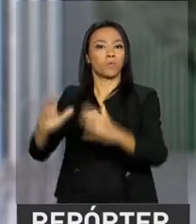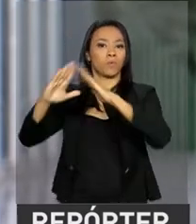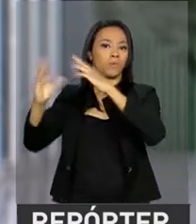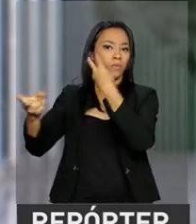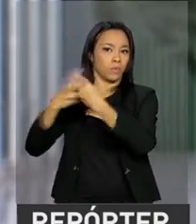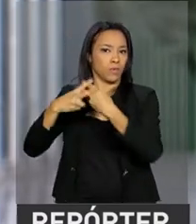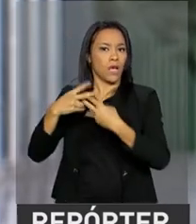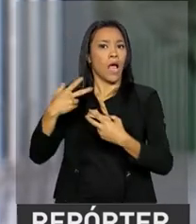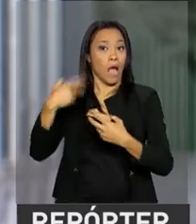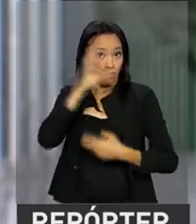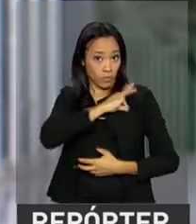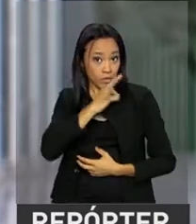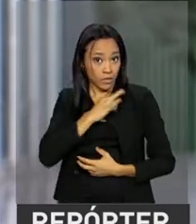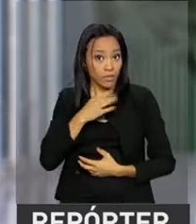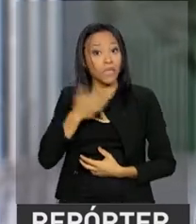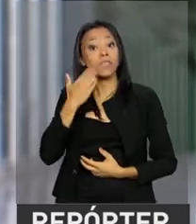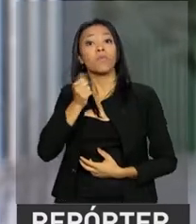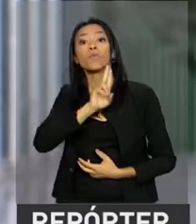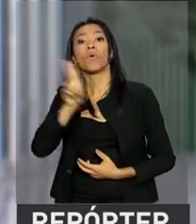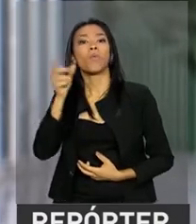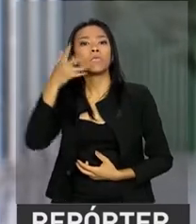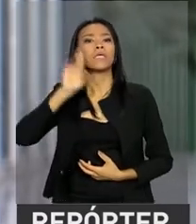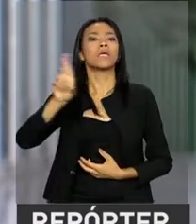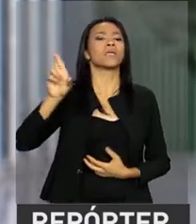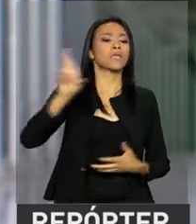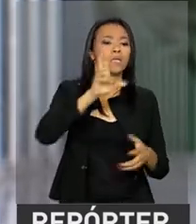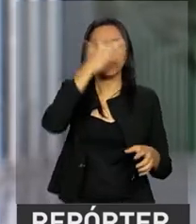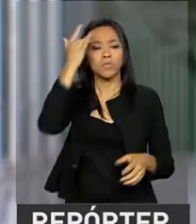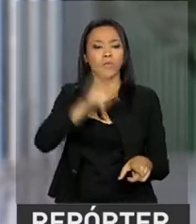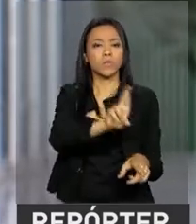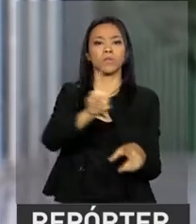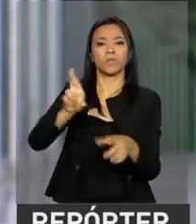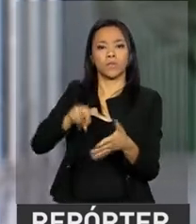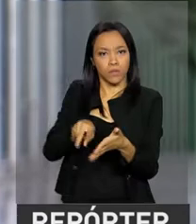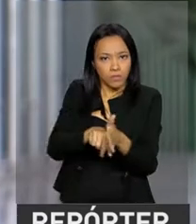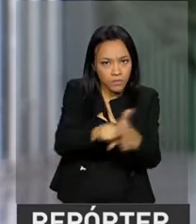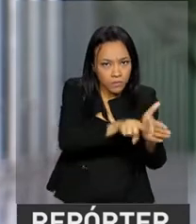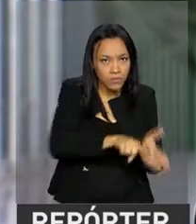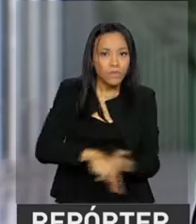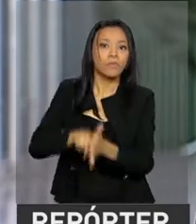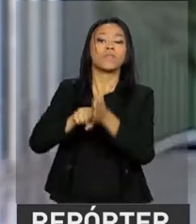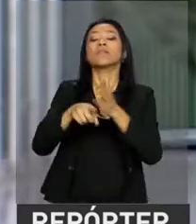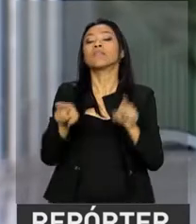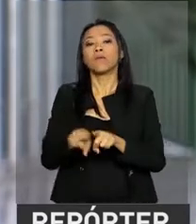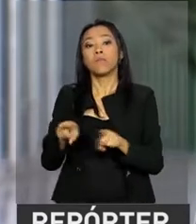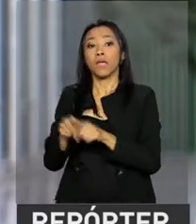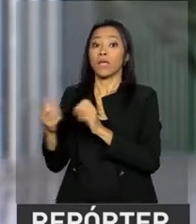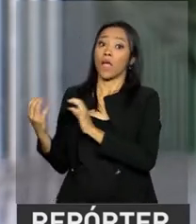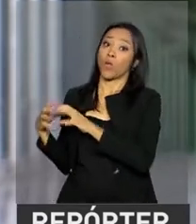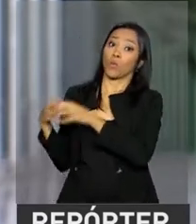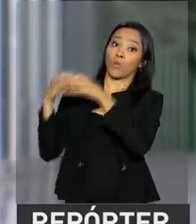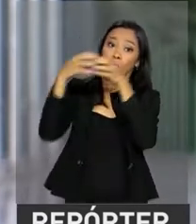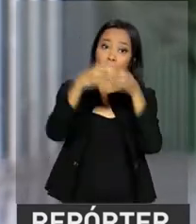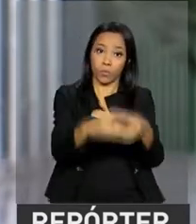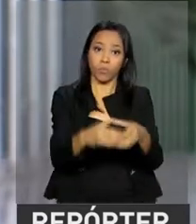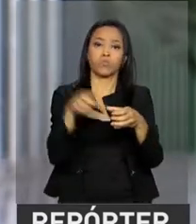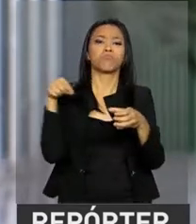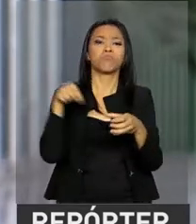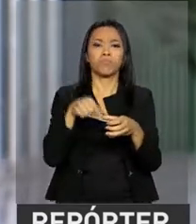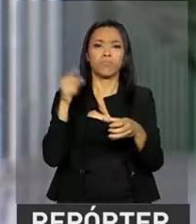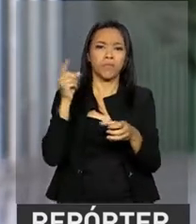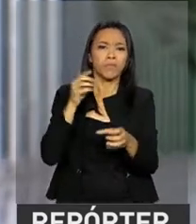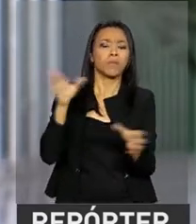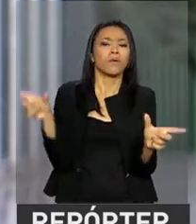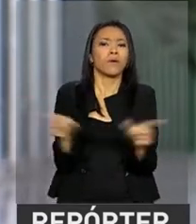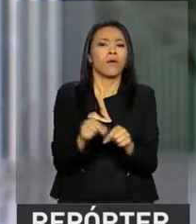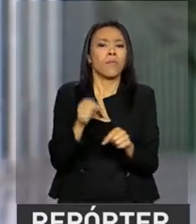essas pessoas. Além da transferência, ficou acertada a ajuda de peritos da Polícia Federal para identificar os corpos dos presos.